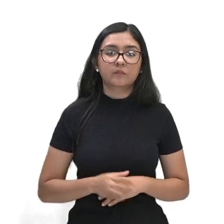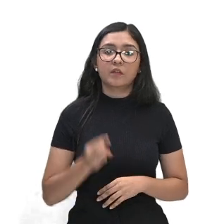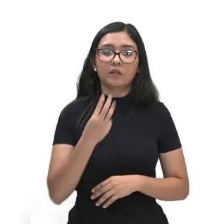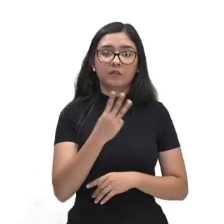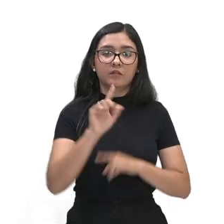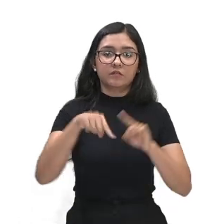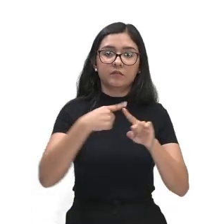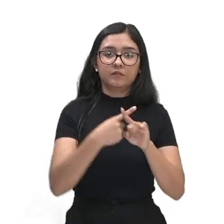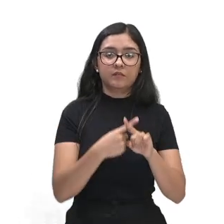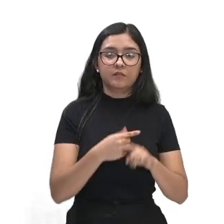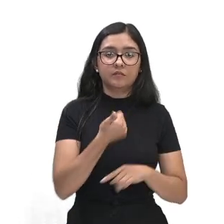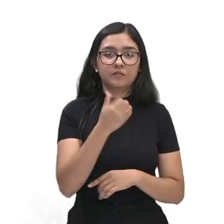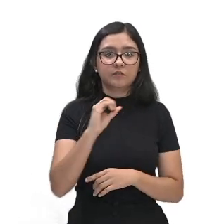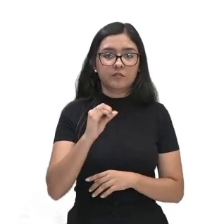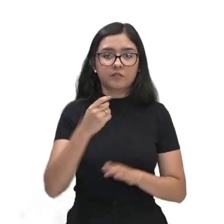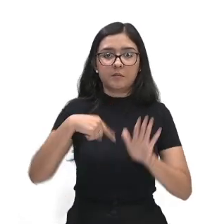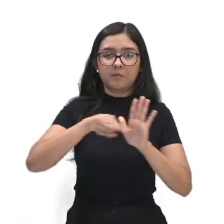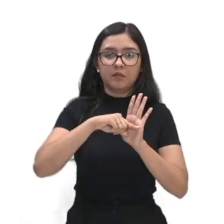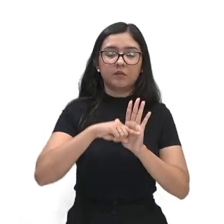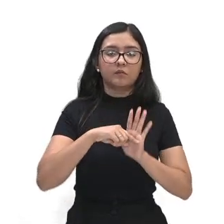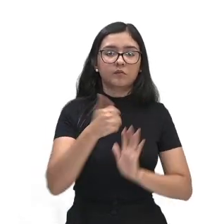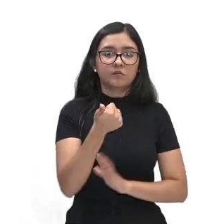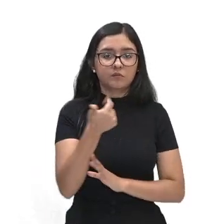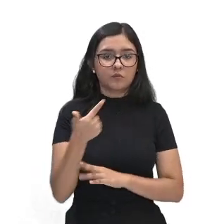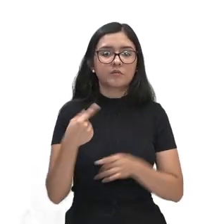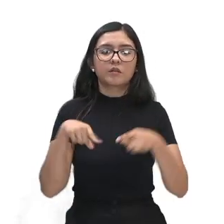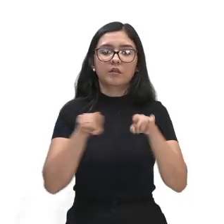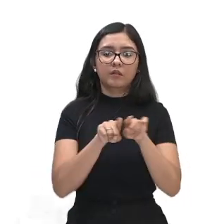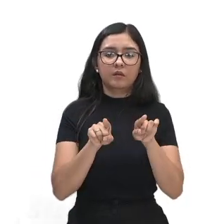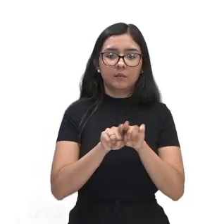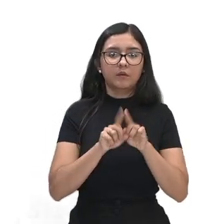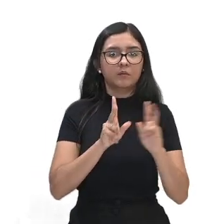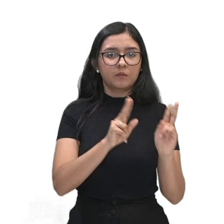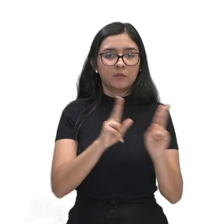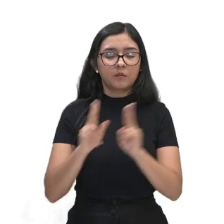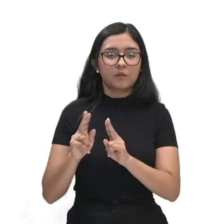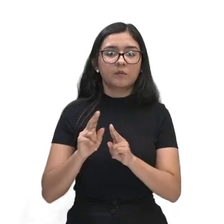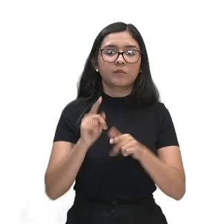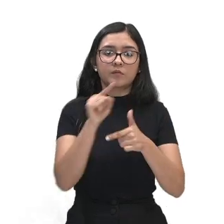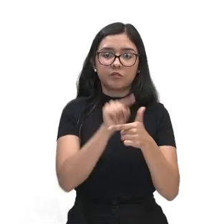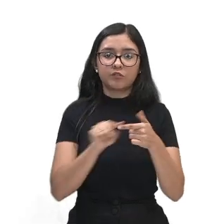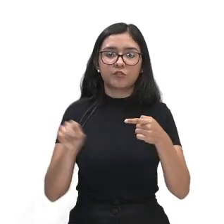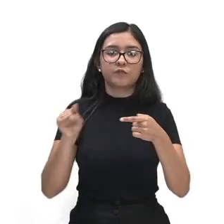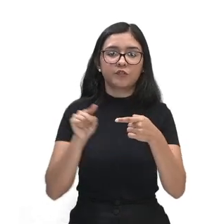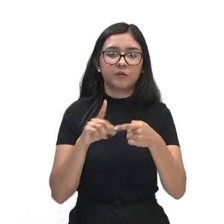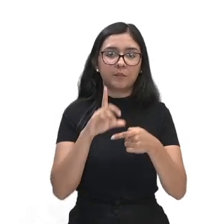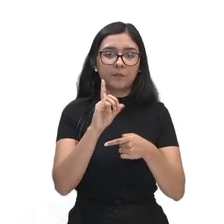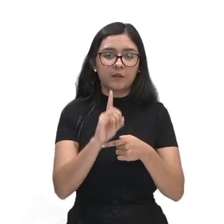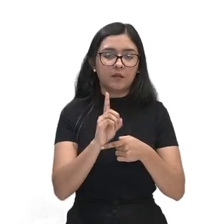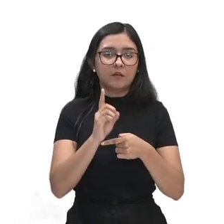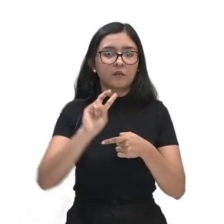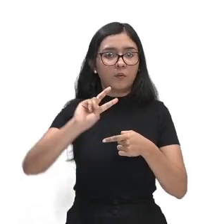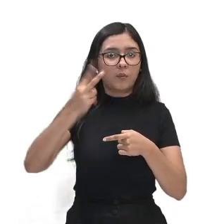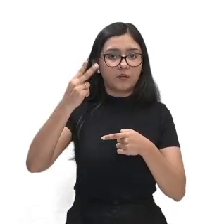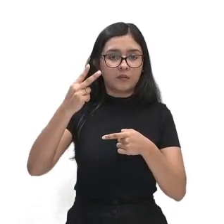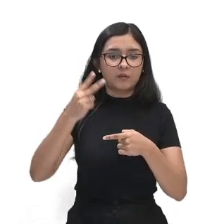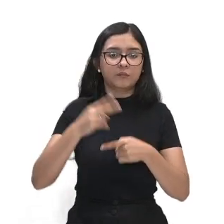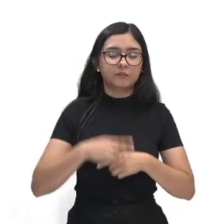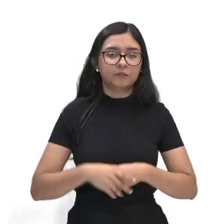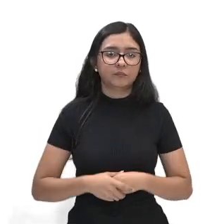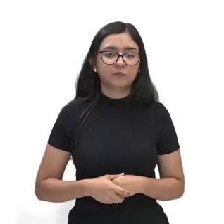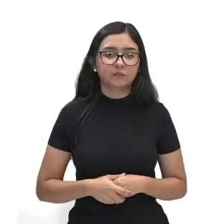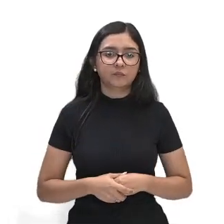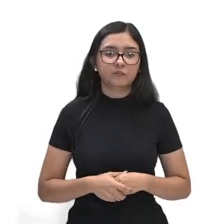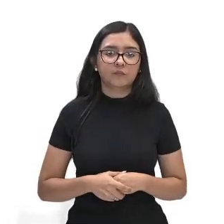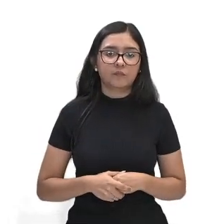vezes 10 a menos 12, também, e dividido pela distância ao quadrado.